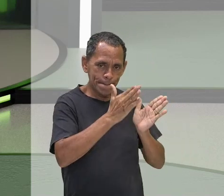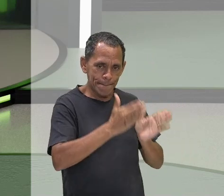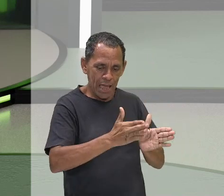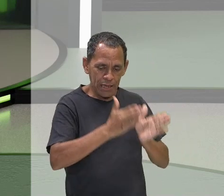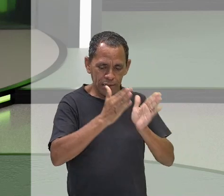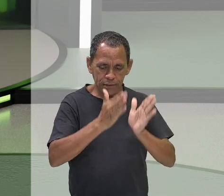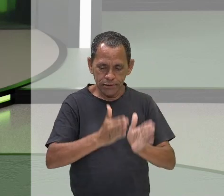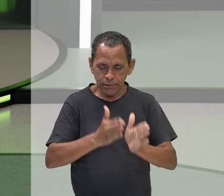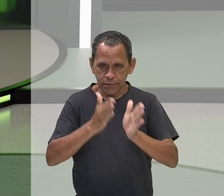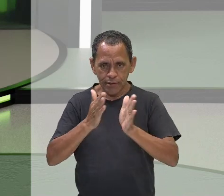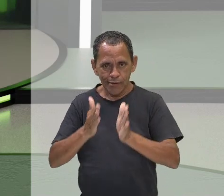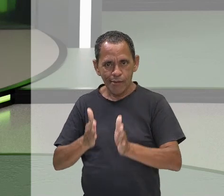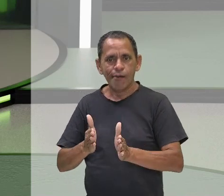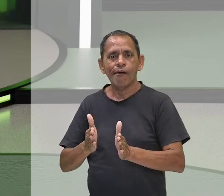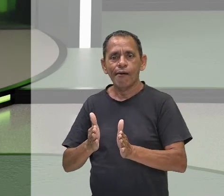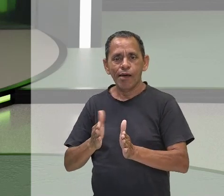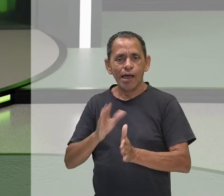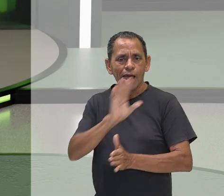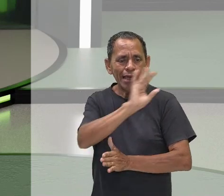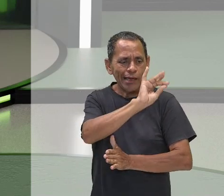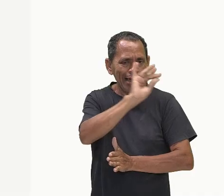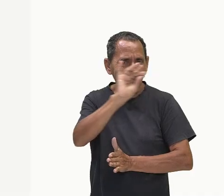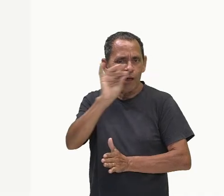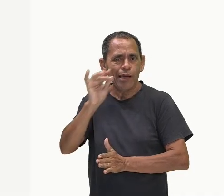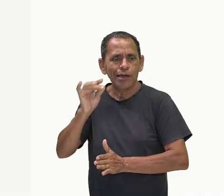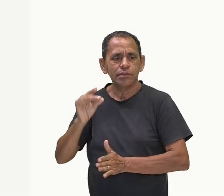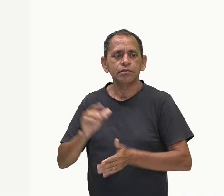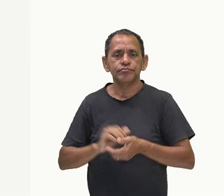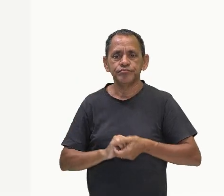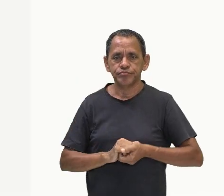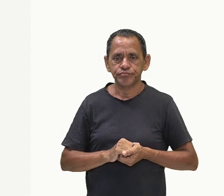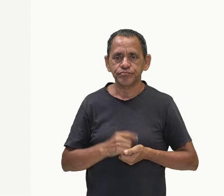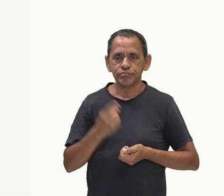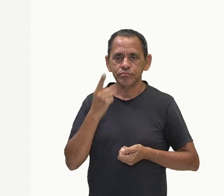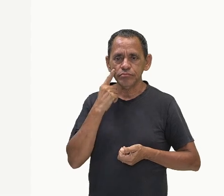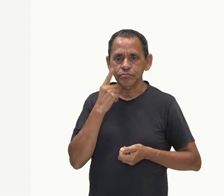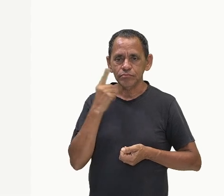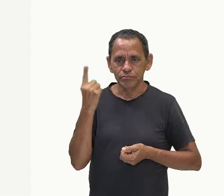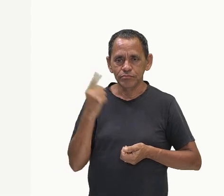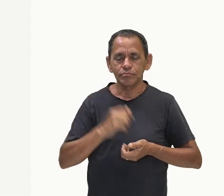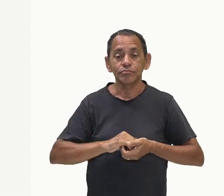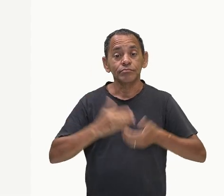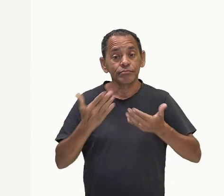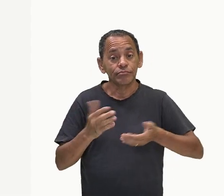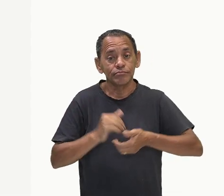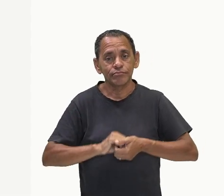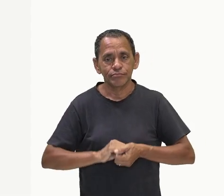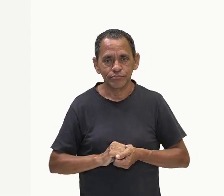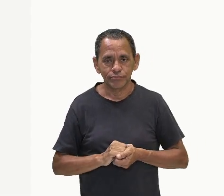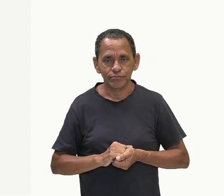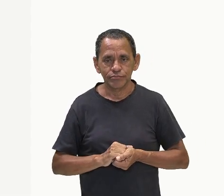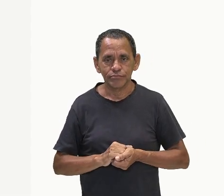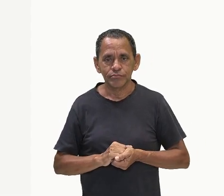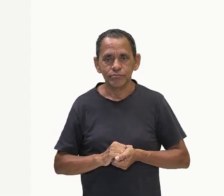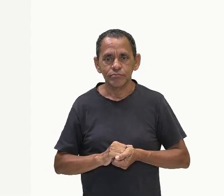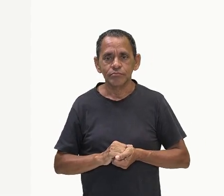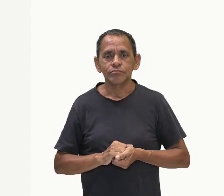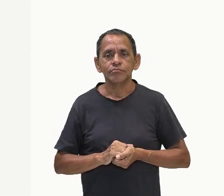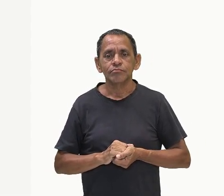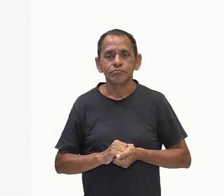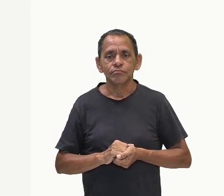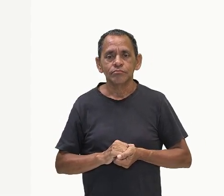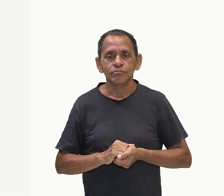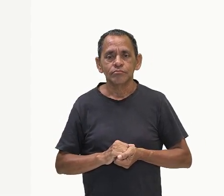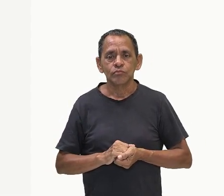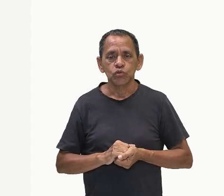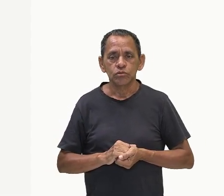órgão desse e a sua função. Vamos lá? Então, dividimos o nosso